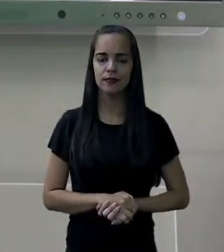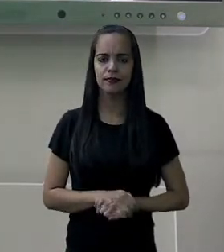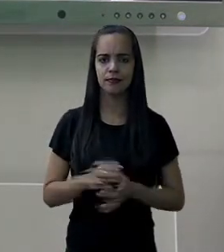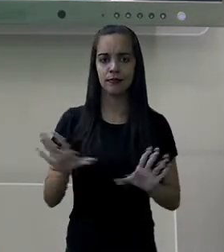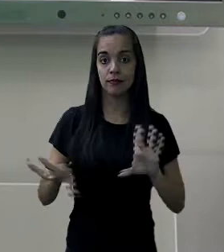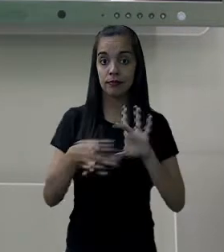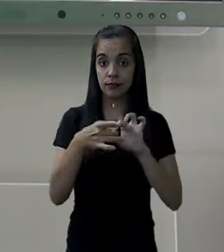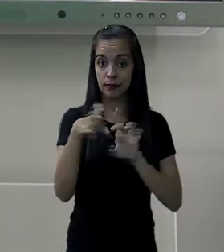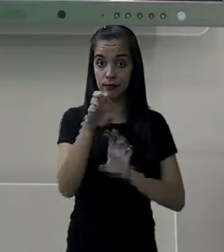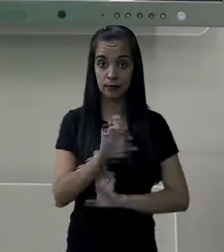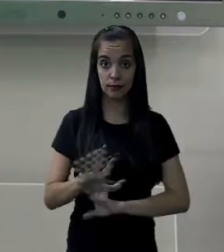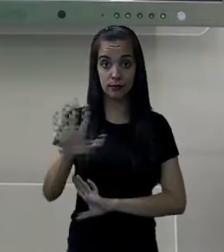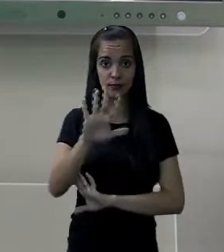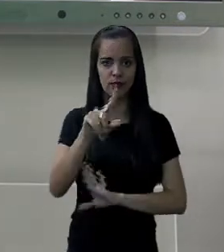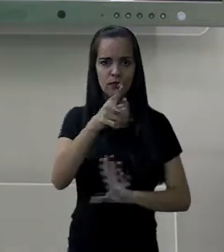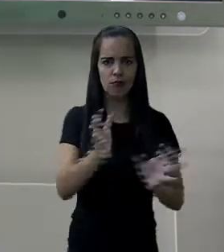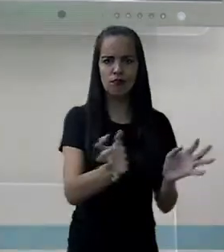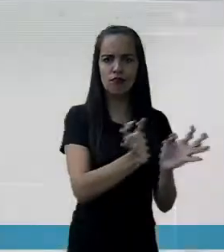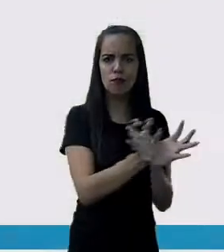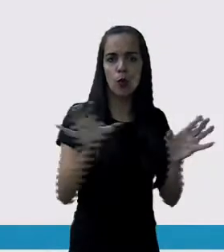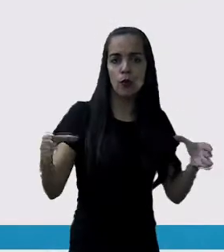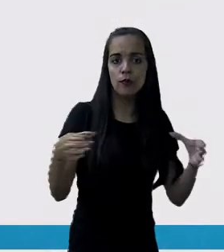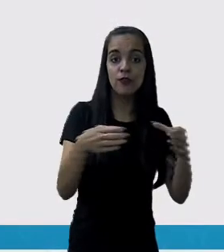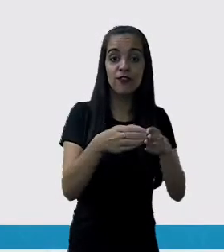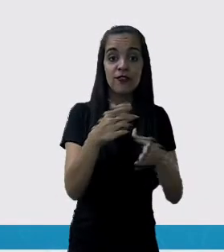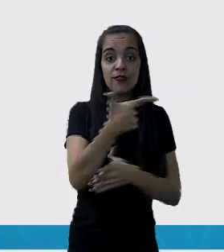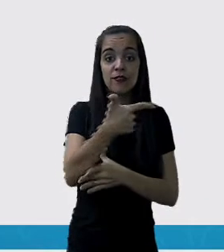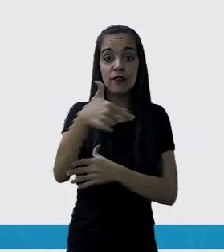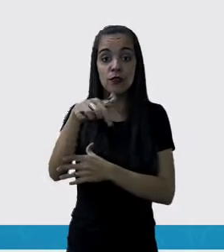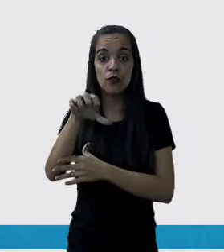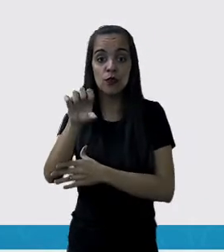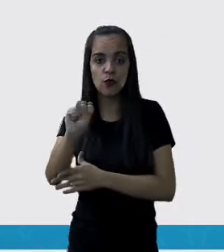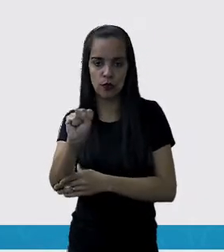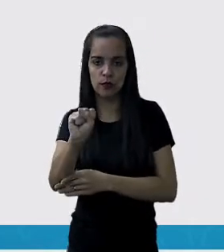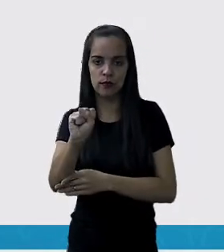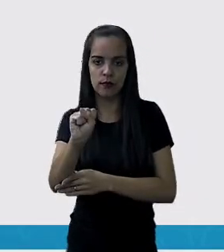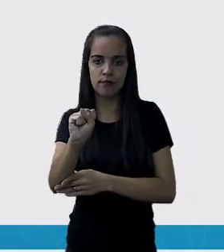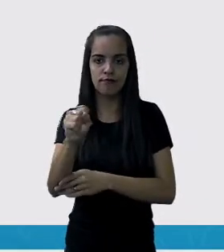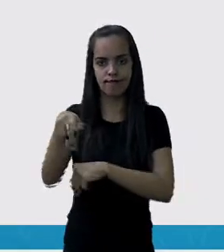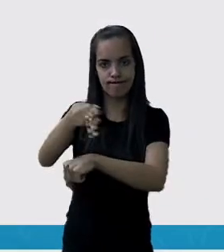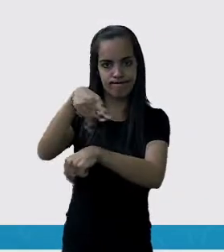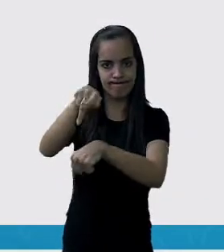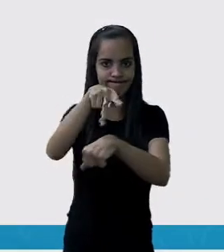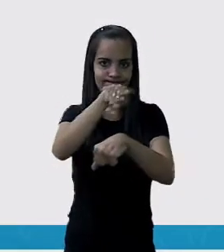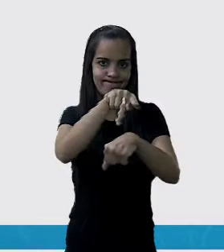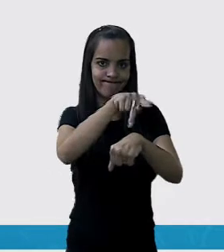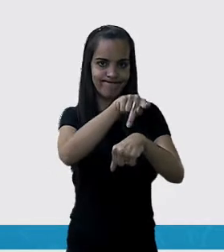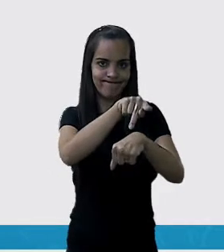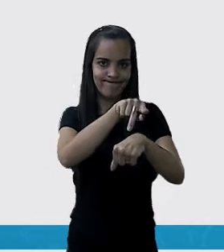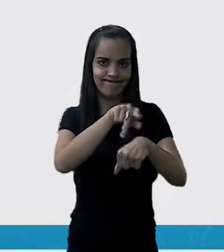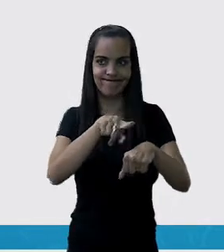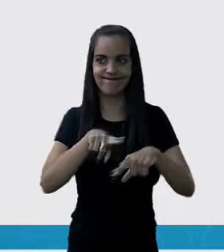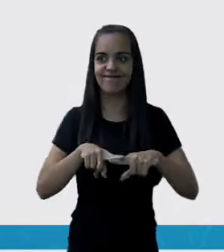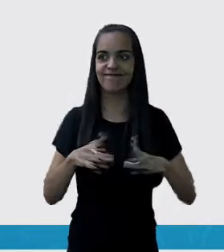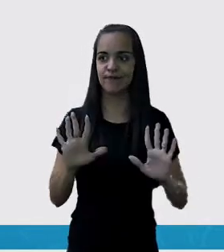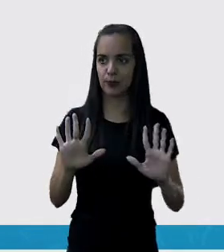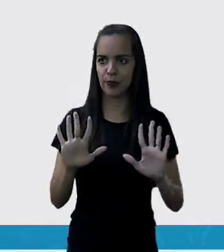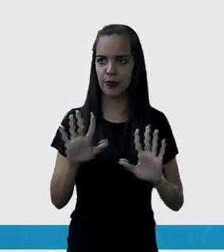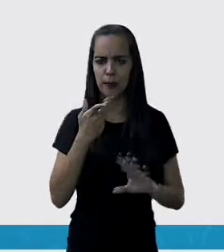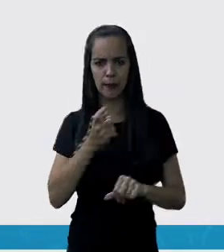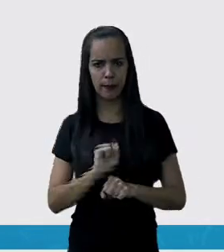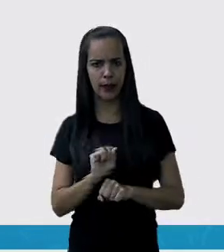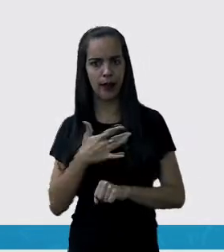União Europeia é um bloco formado por 28 países. Escorregou